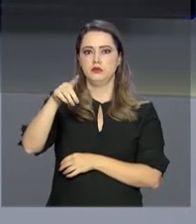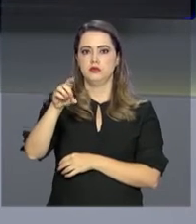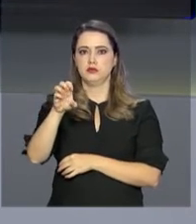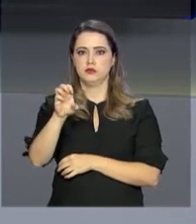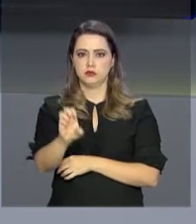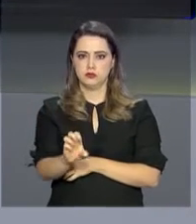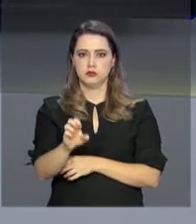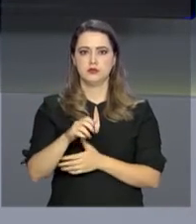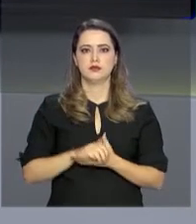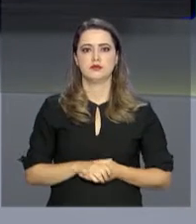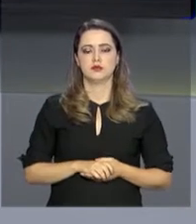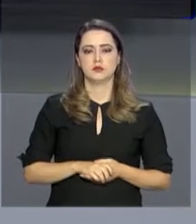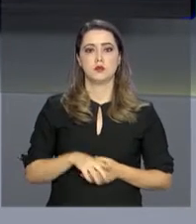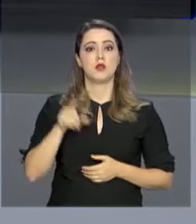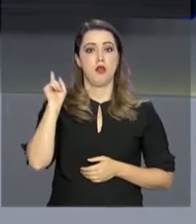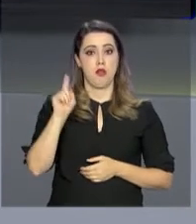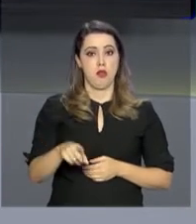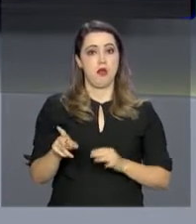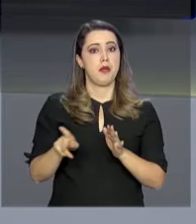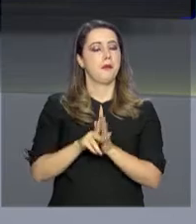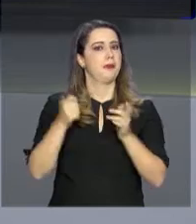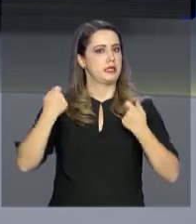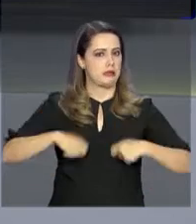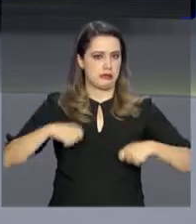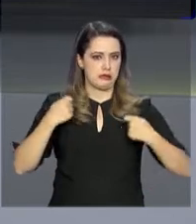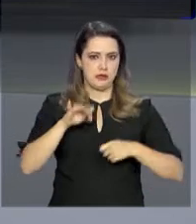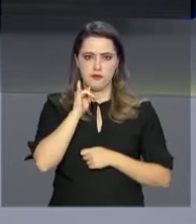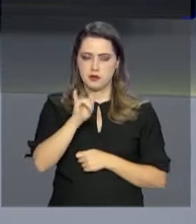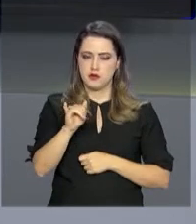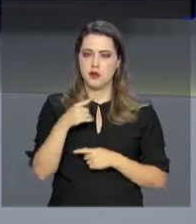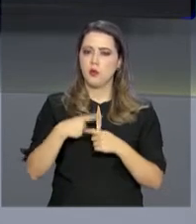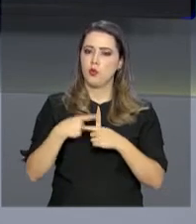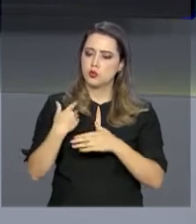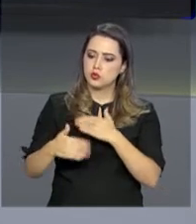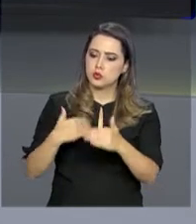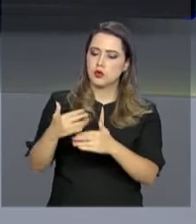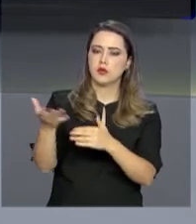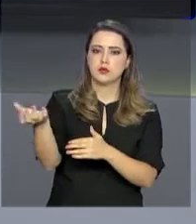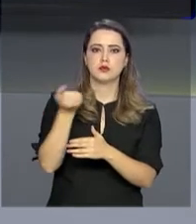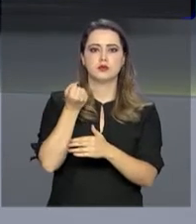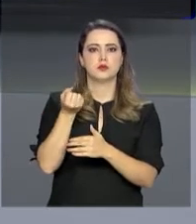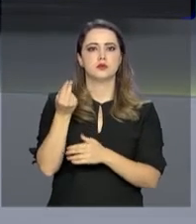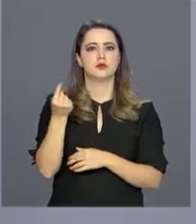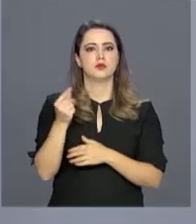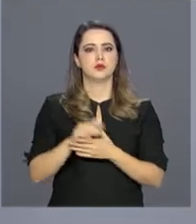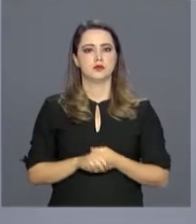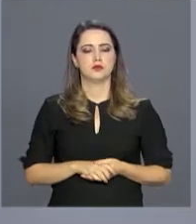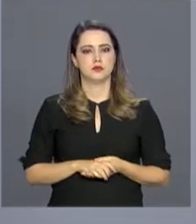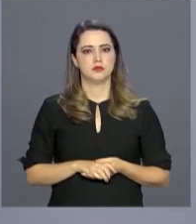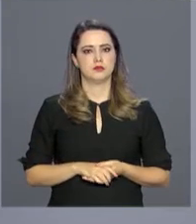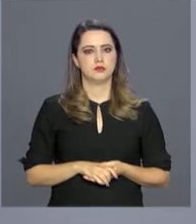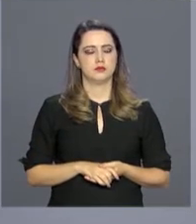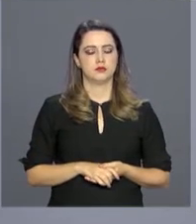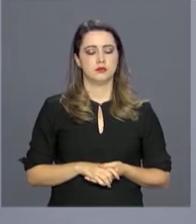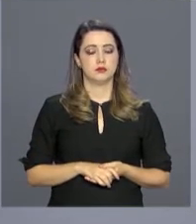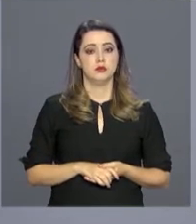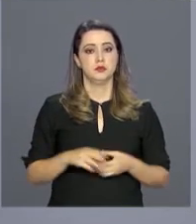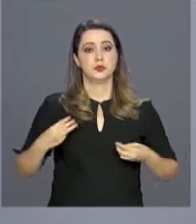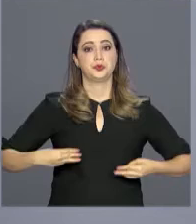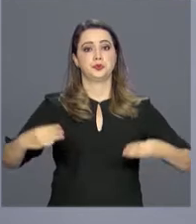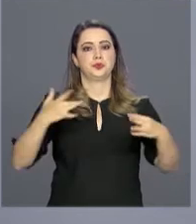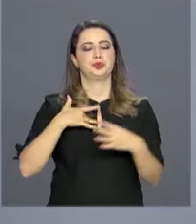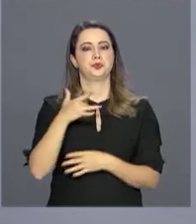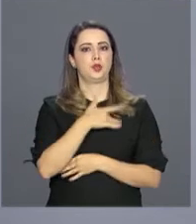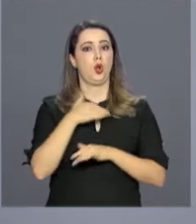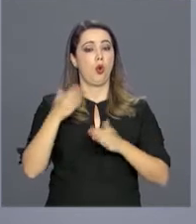da educação a prestação de contas é necessária para continuar recebendo o benefício o ministério da saúde atualizou